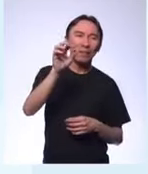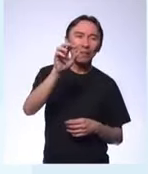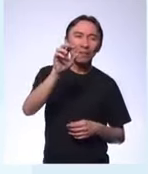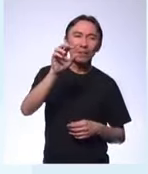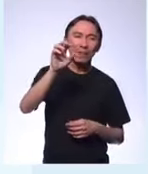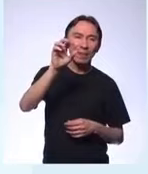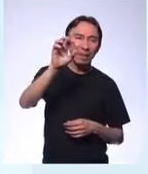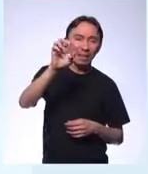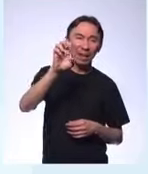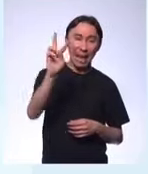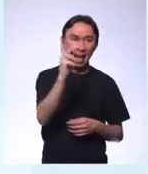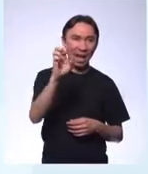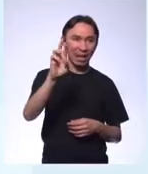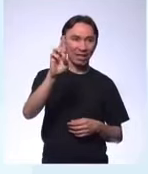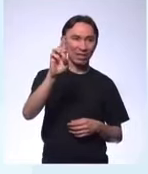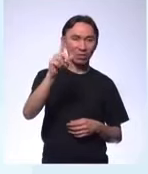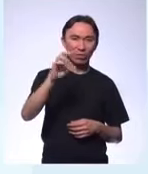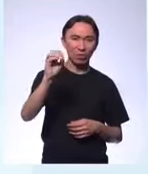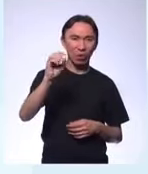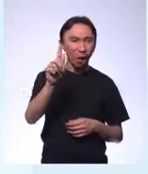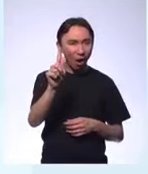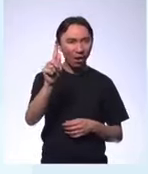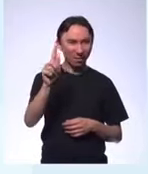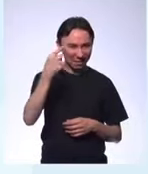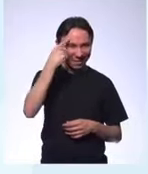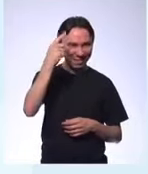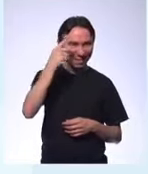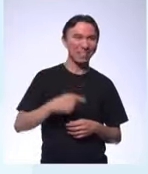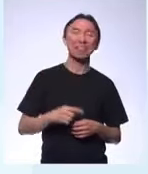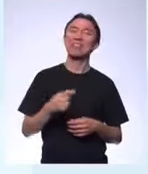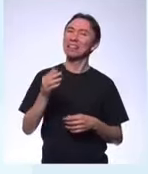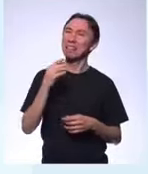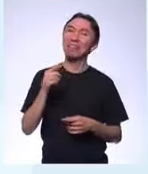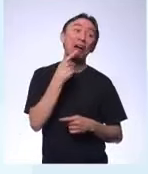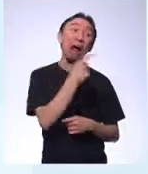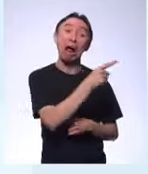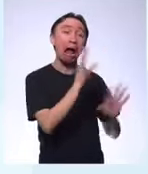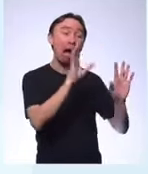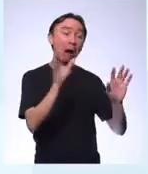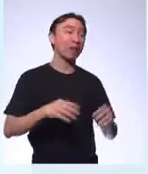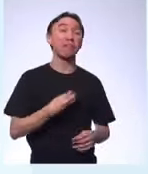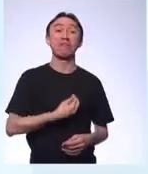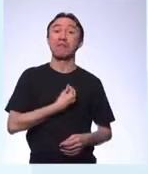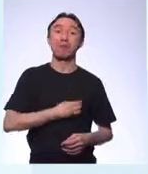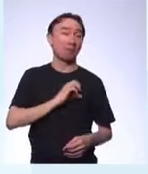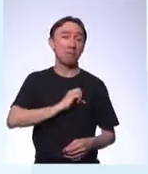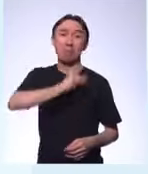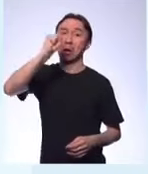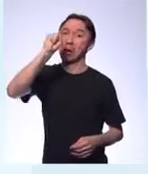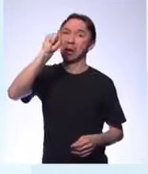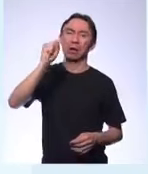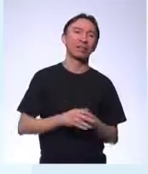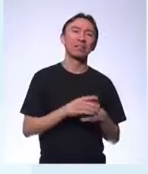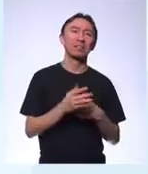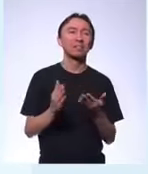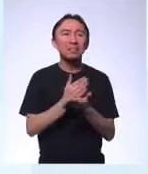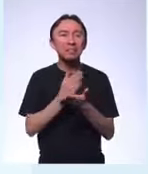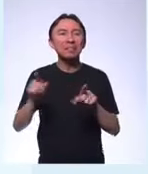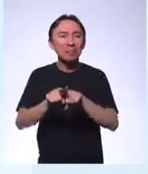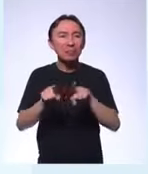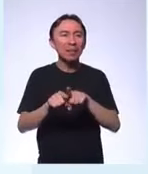uma morte muito polêmica, alegou-se na época que ele se suicidou, né? Nós tivemos aí a morte do Manuel Fiel Filho,